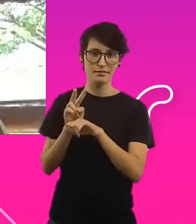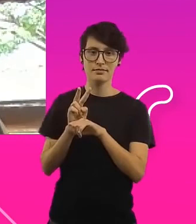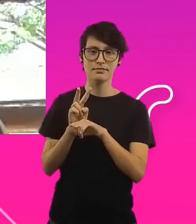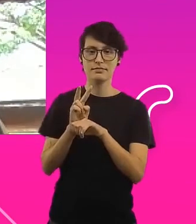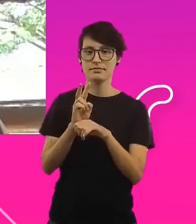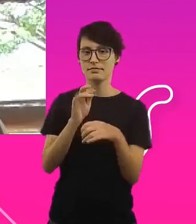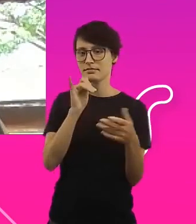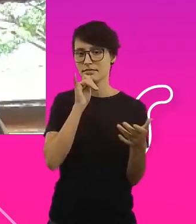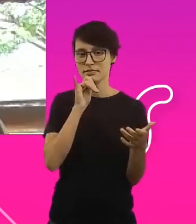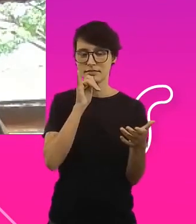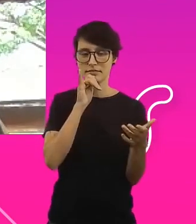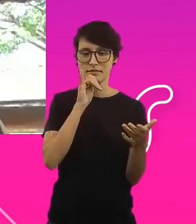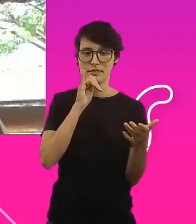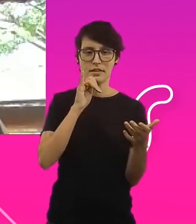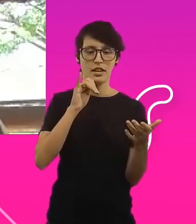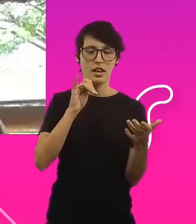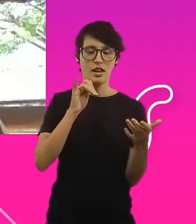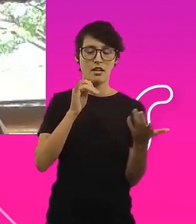tendo